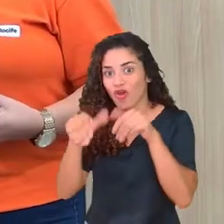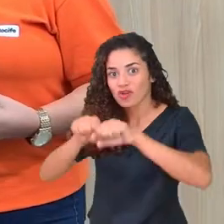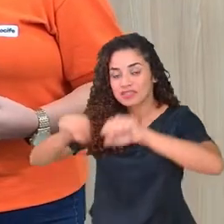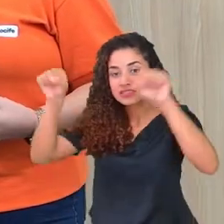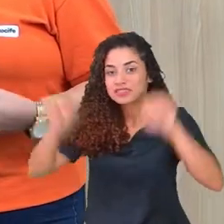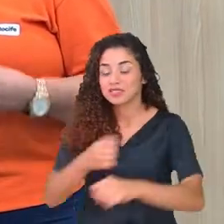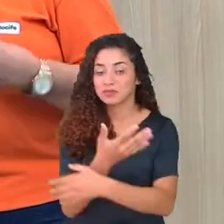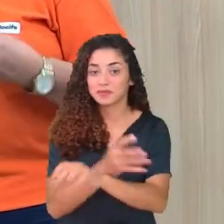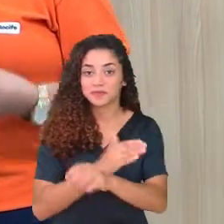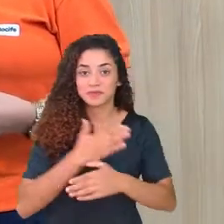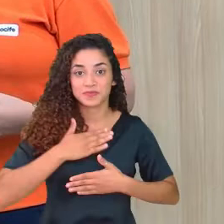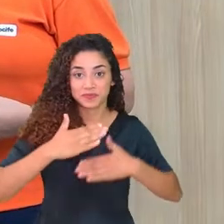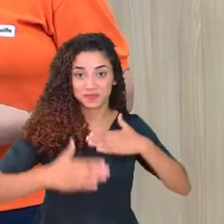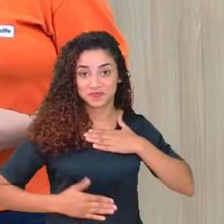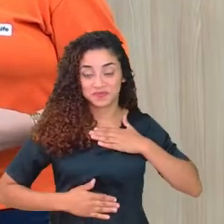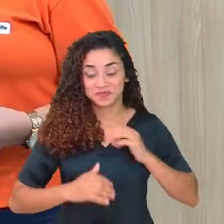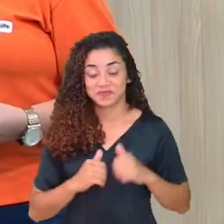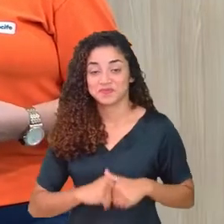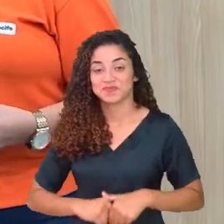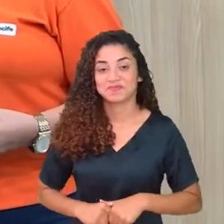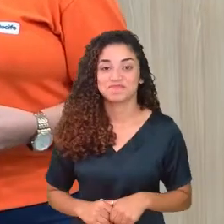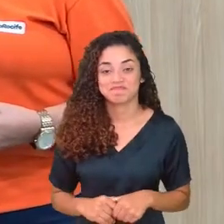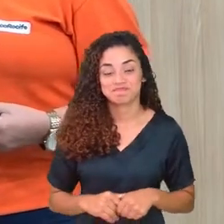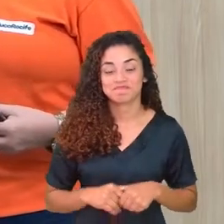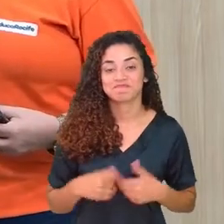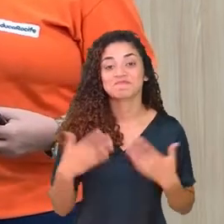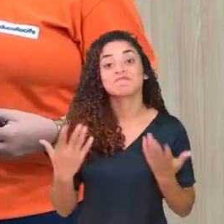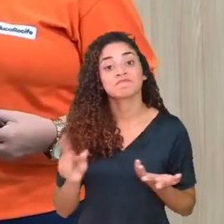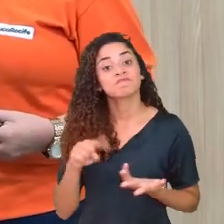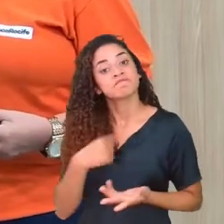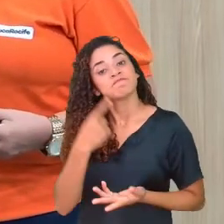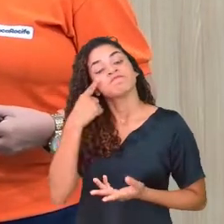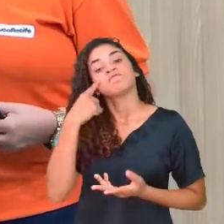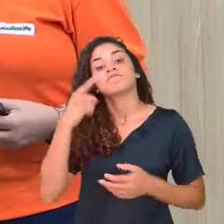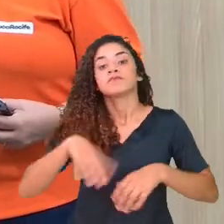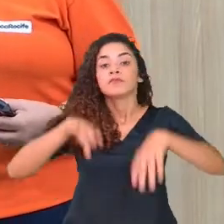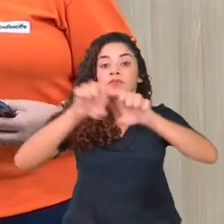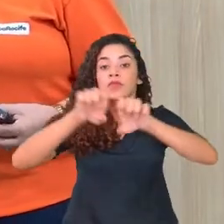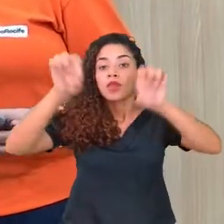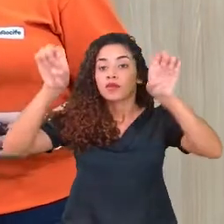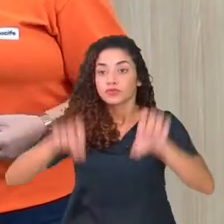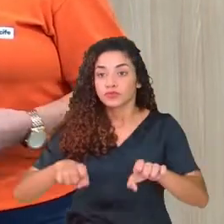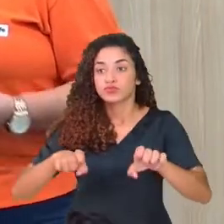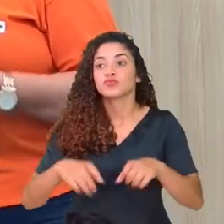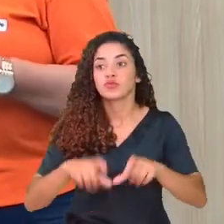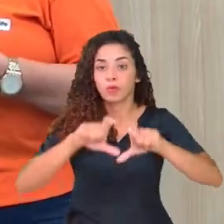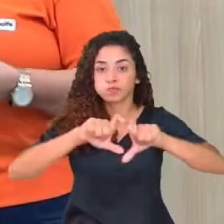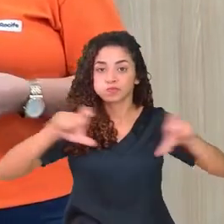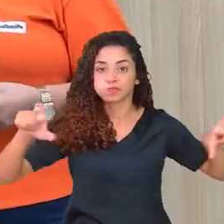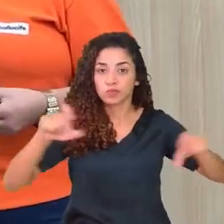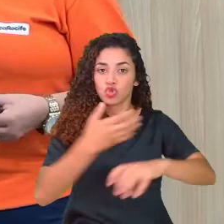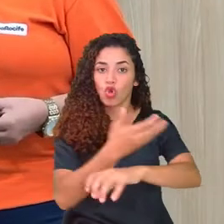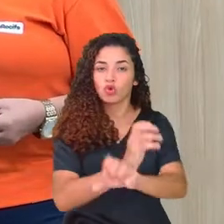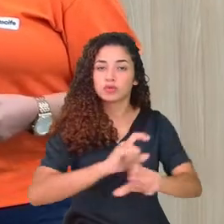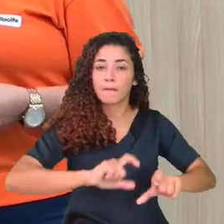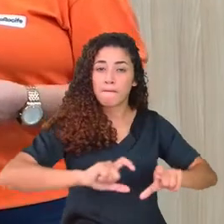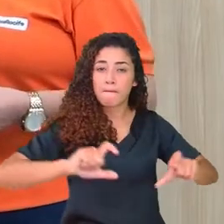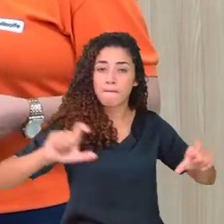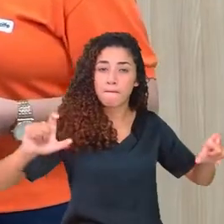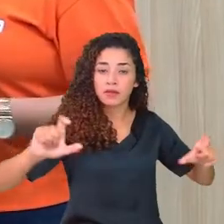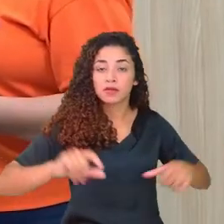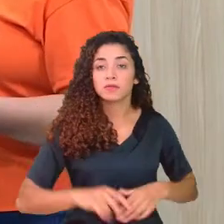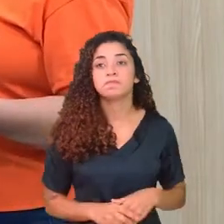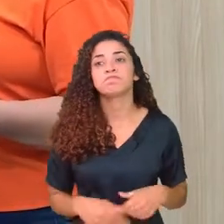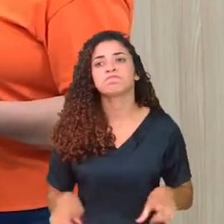sistema esquelético, do nosso corpo. Então, aqui nós vemos a estrutura, eu trazendo para vocês aí um osso longo, e